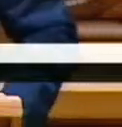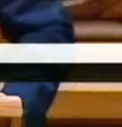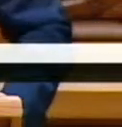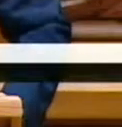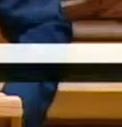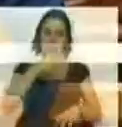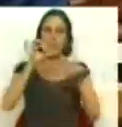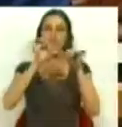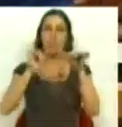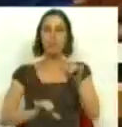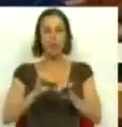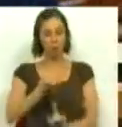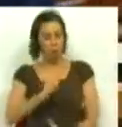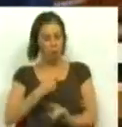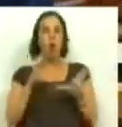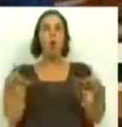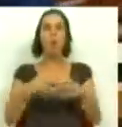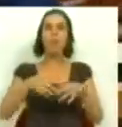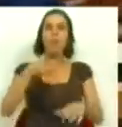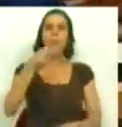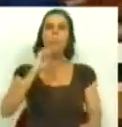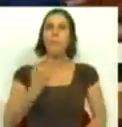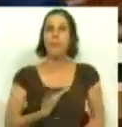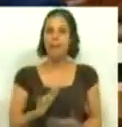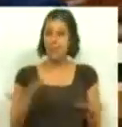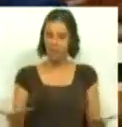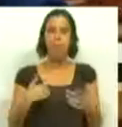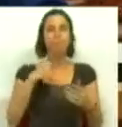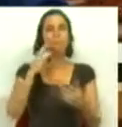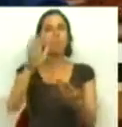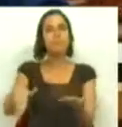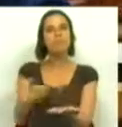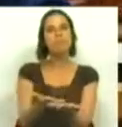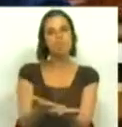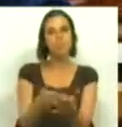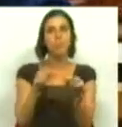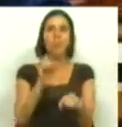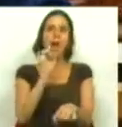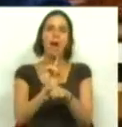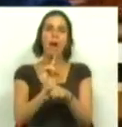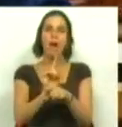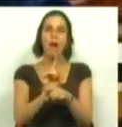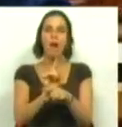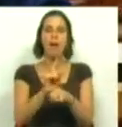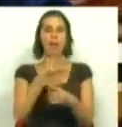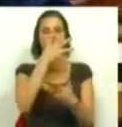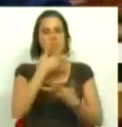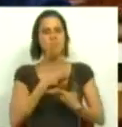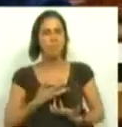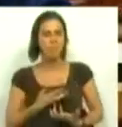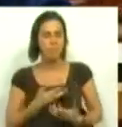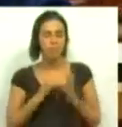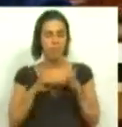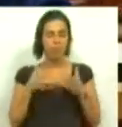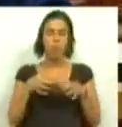Intervenção, gostaria só, em nome do Grupo Parlamentar do PSD, de apresentar os meus mais sentidos pêsames e